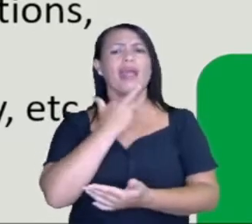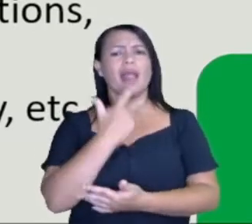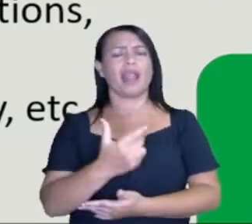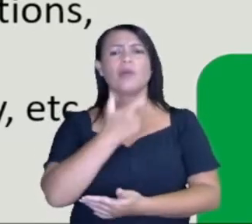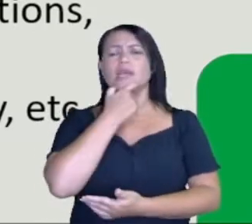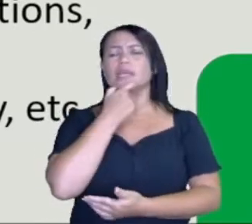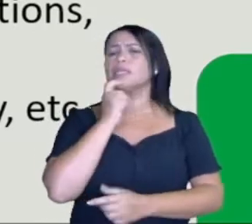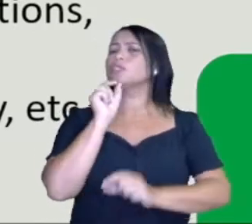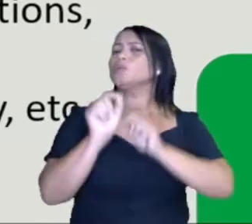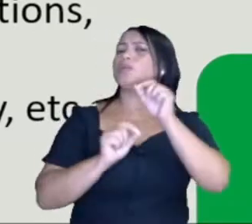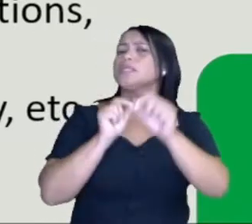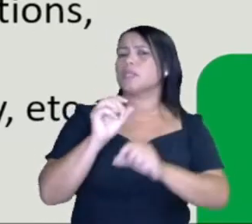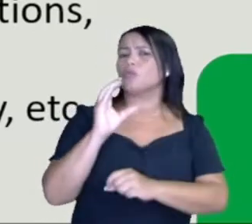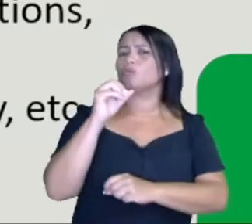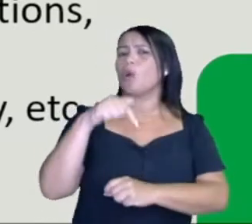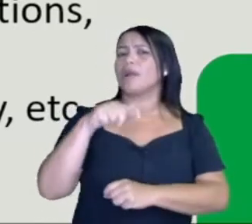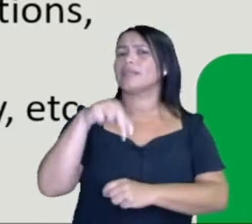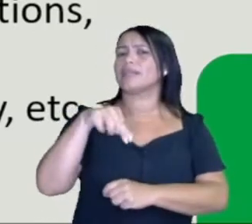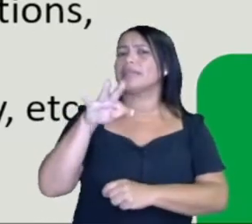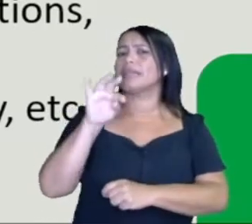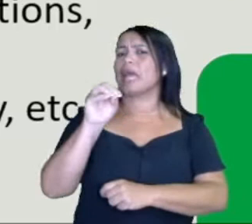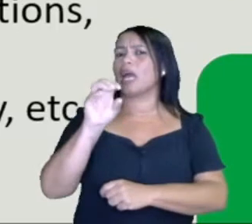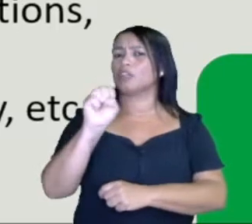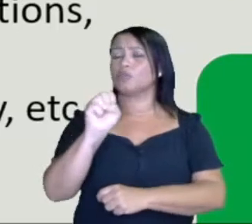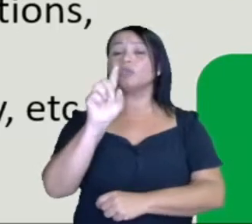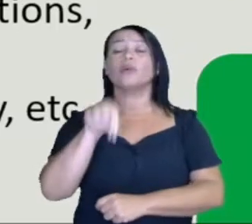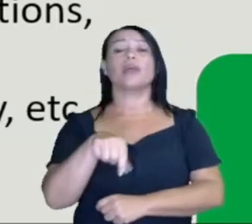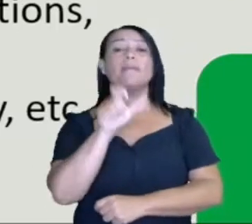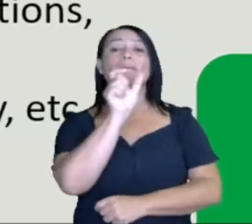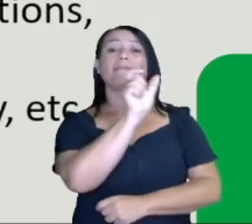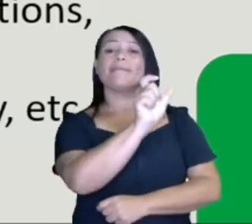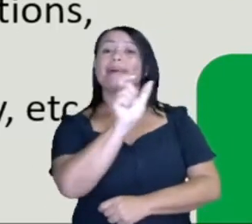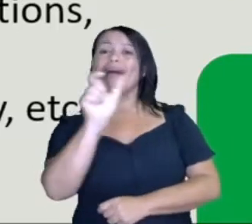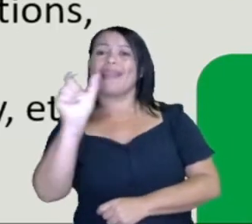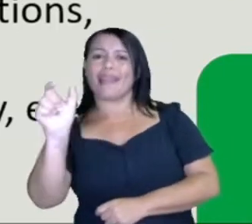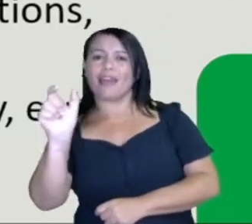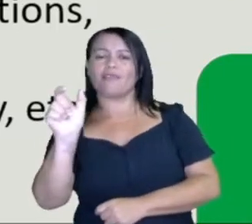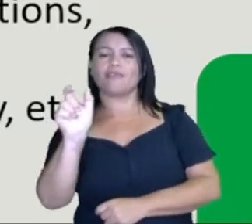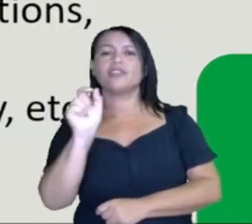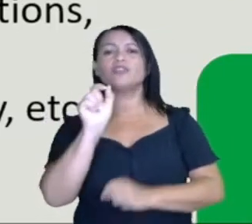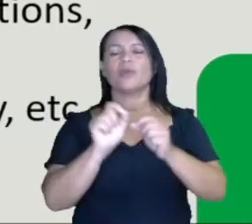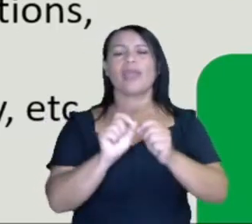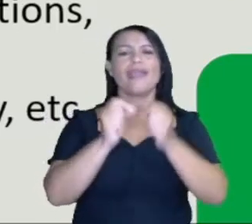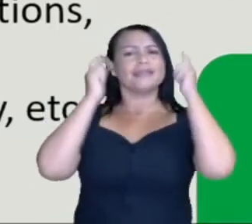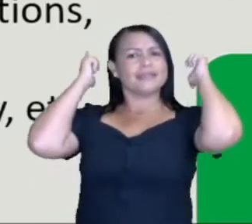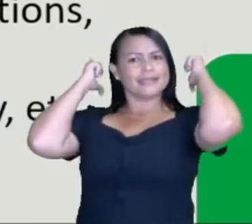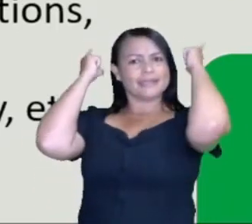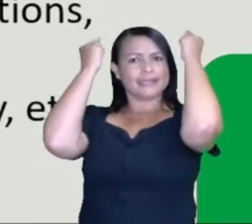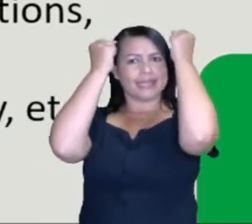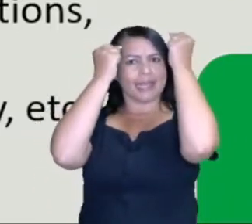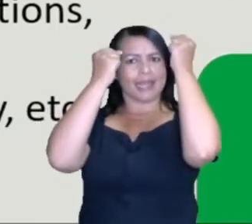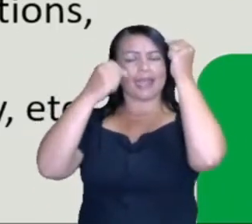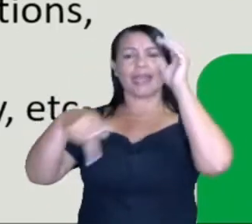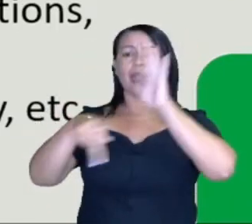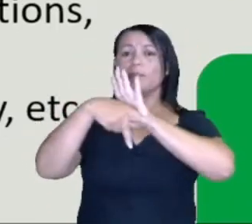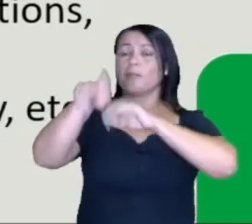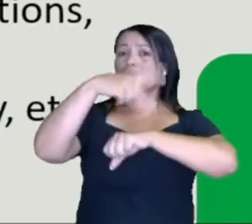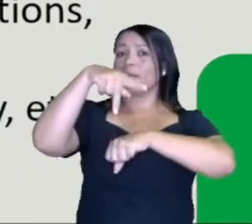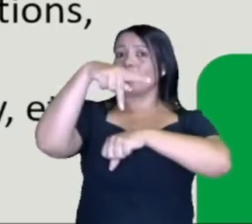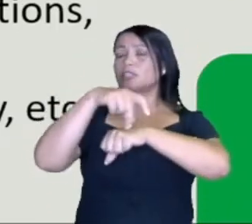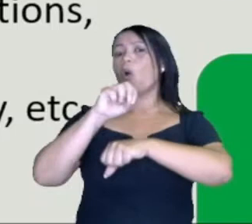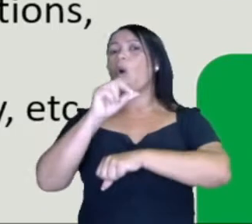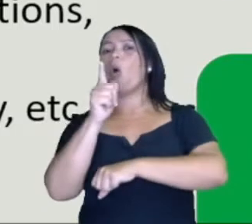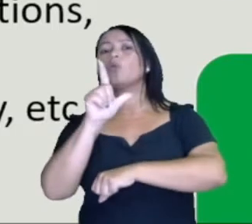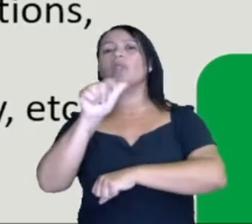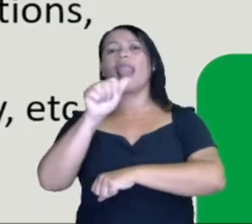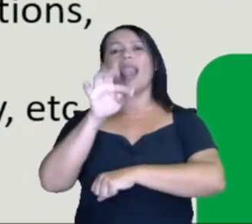cognatos, pessoal? São palavras de procedência grega ou latina, né? Então, são palavras que originam da língua grega ou